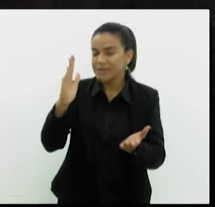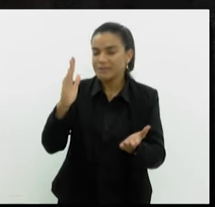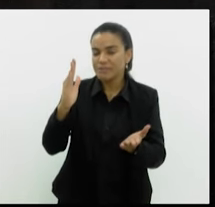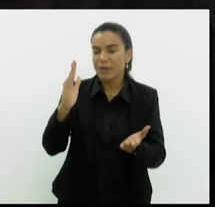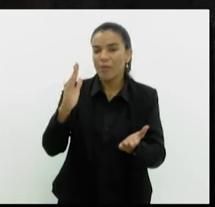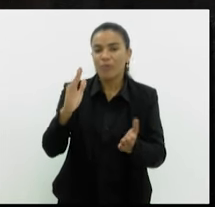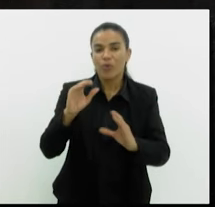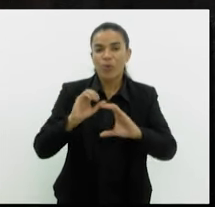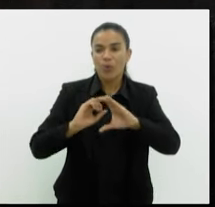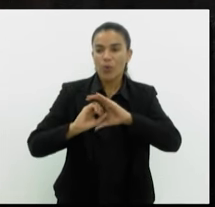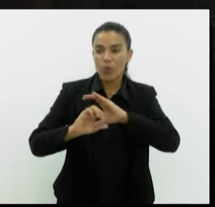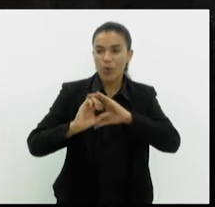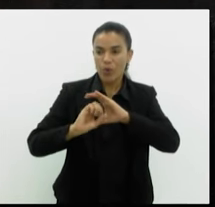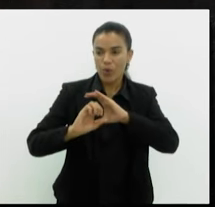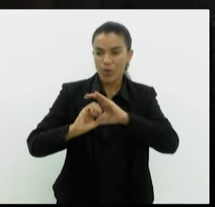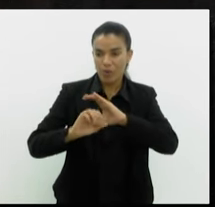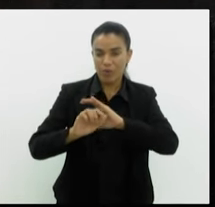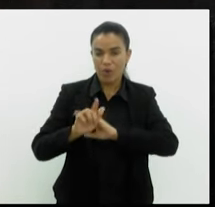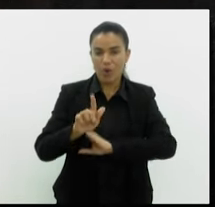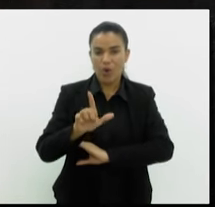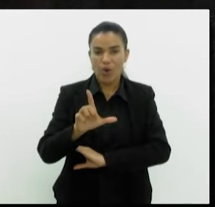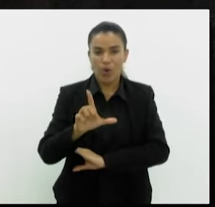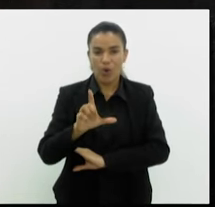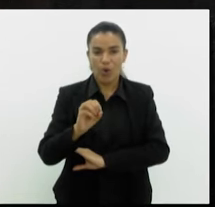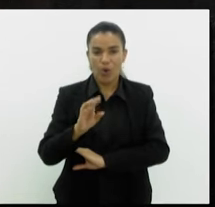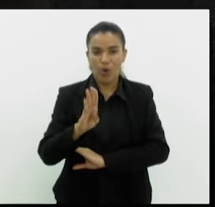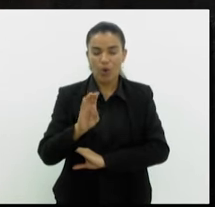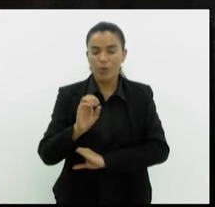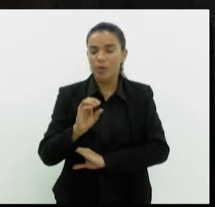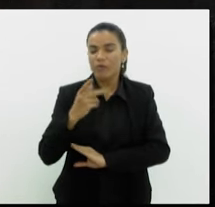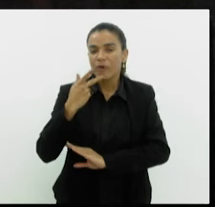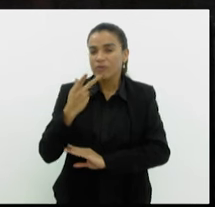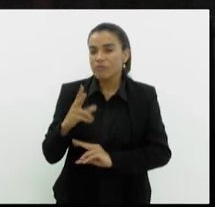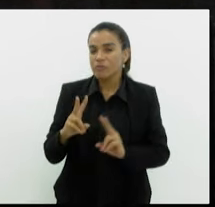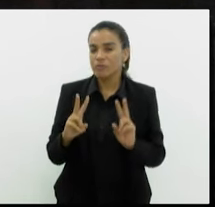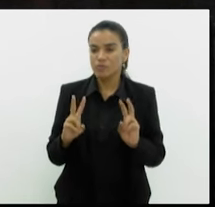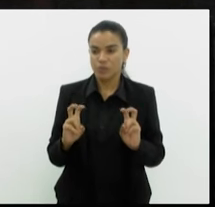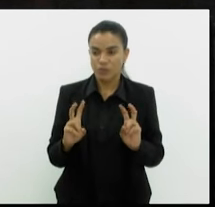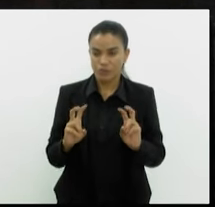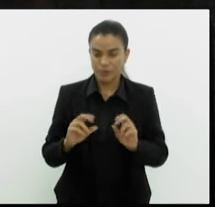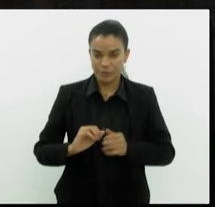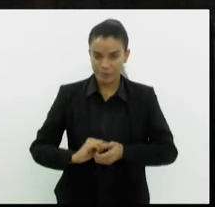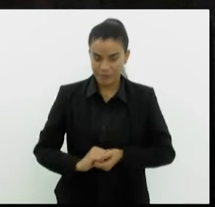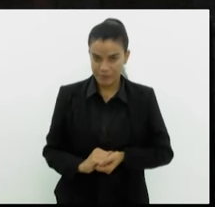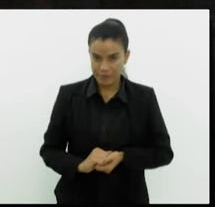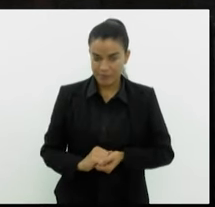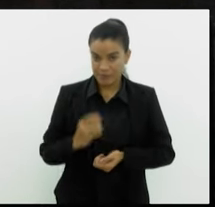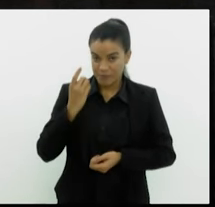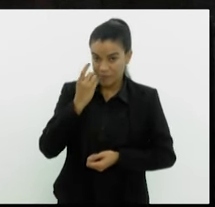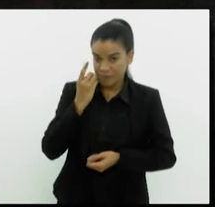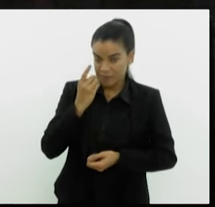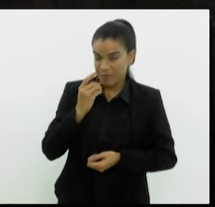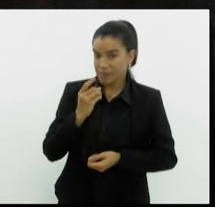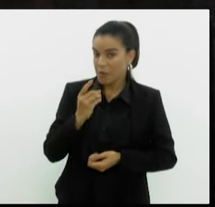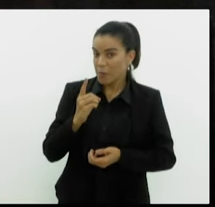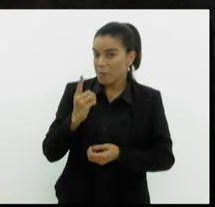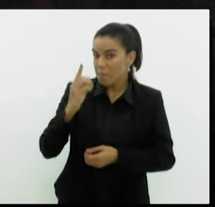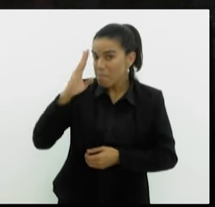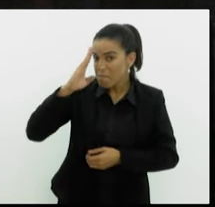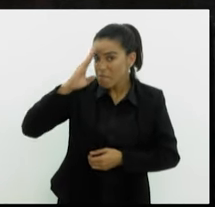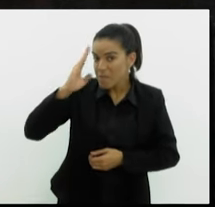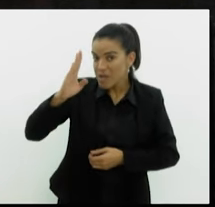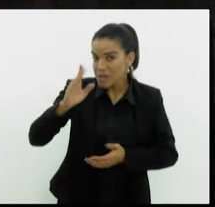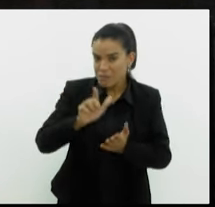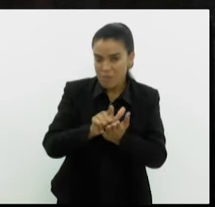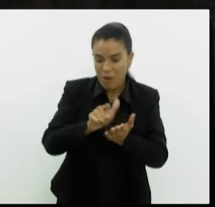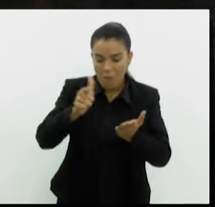O Globo de hoje, que diz o seguinte, deputado Átila, primeira página do